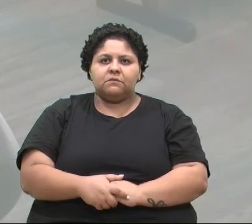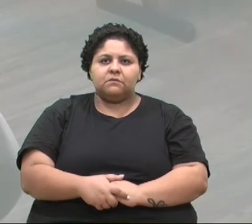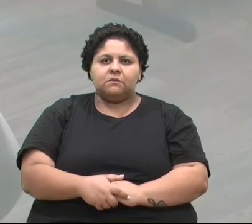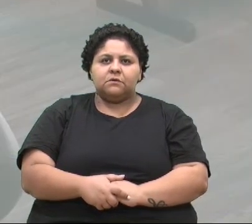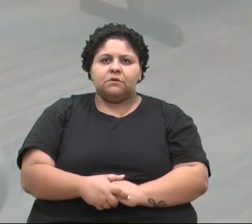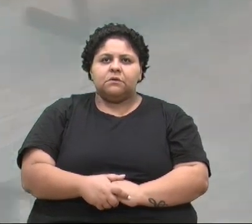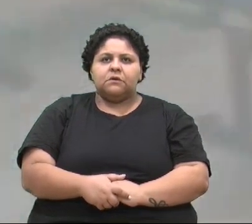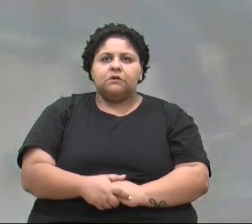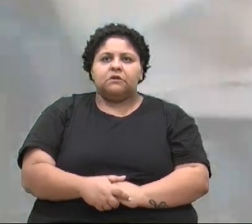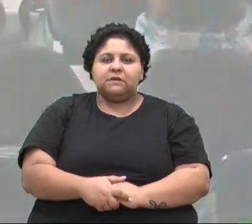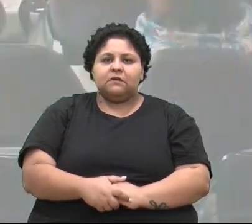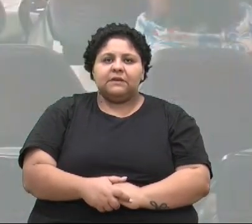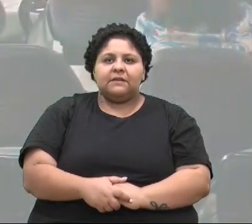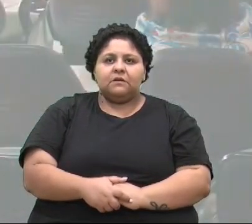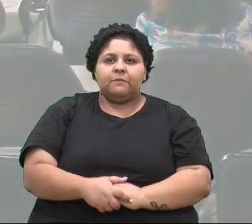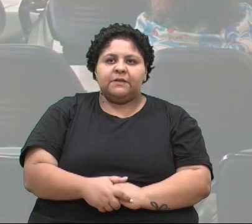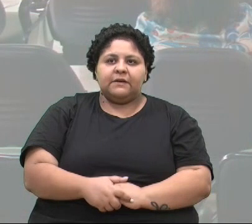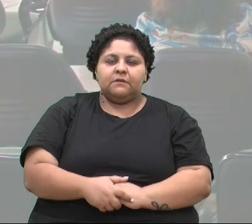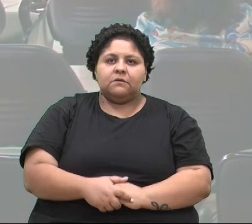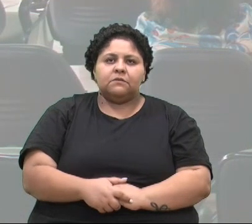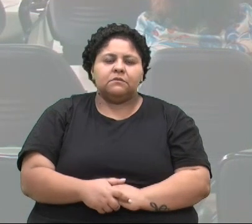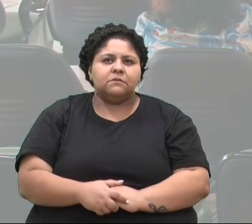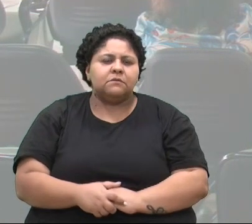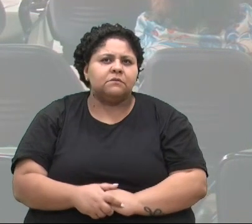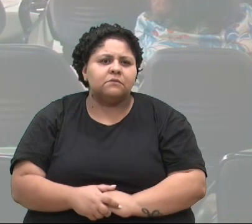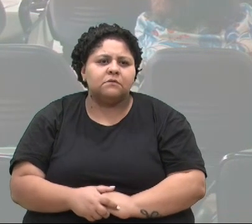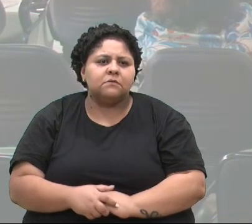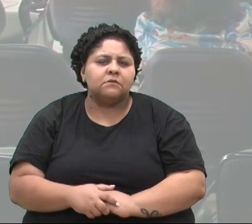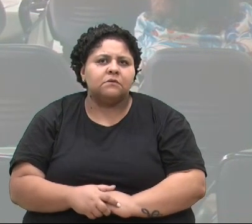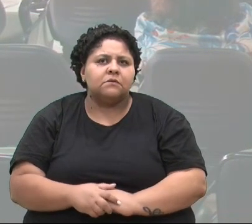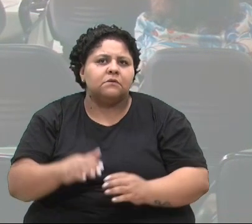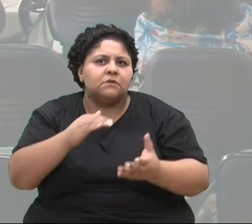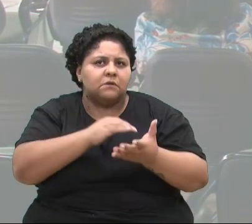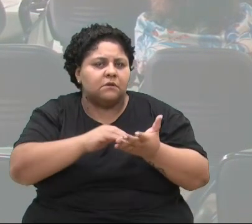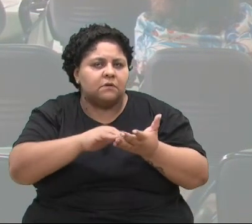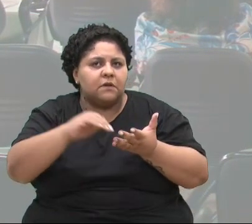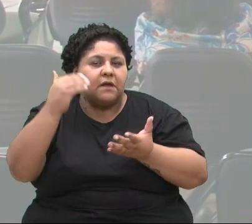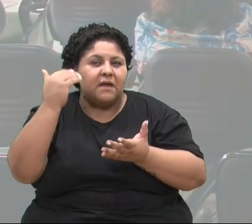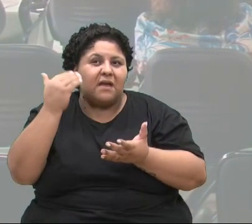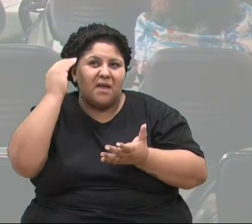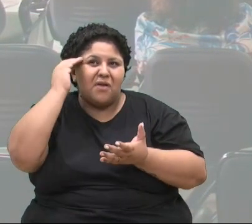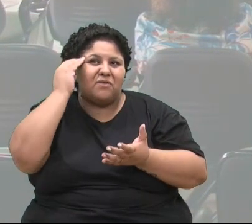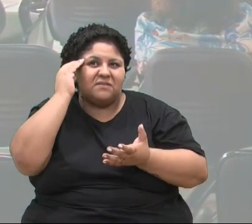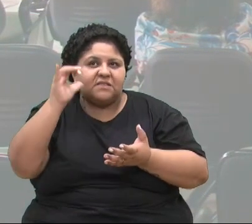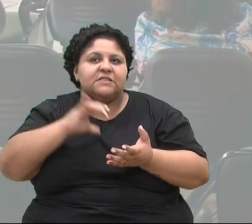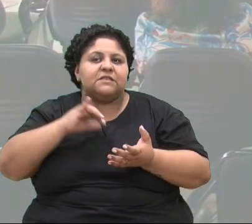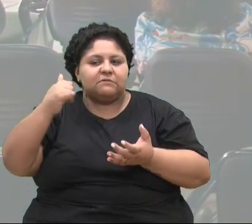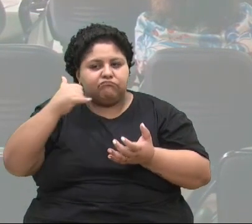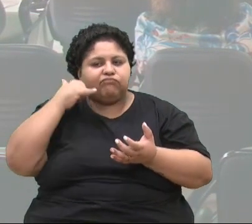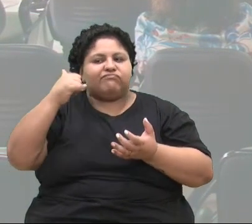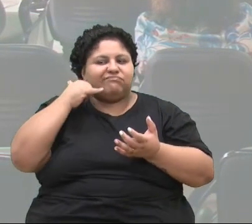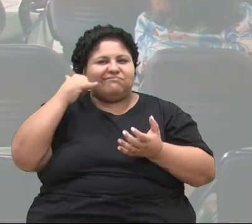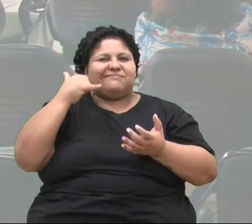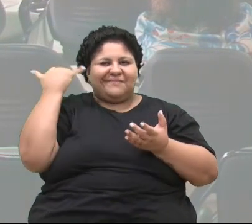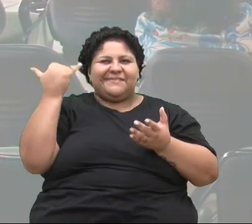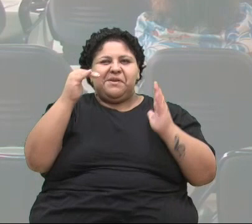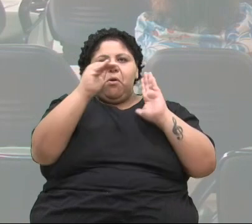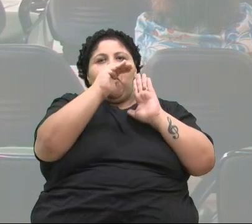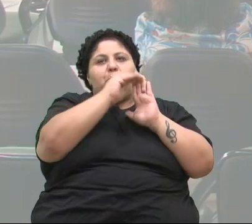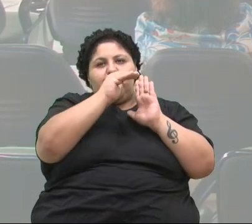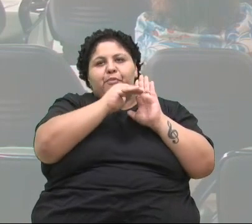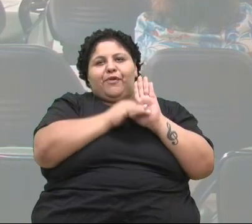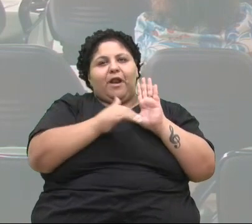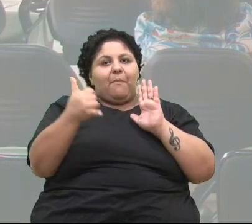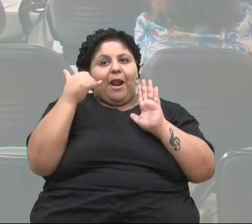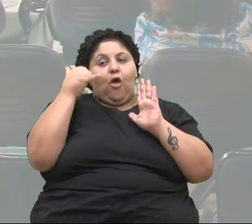Secretário, uma pergunta bem rápida, né? Eu sei que eu tenho ligado com frequência no Alô Caxias, né? Mas é troca